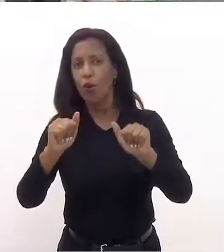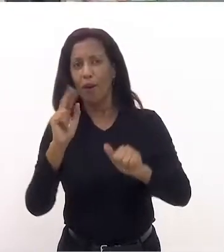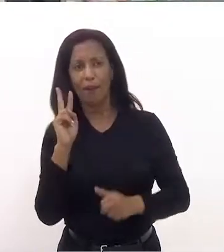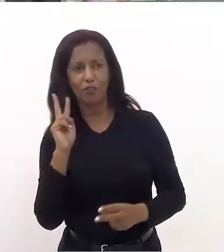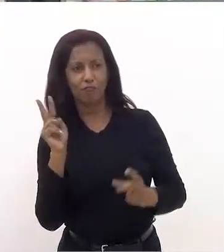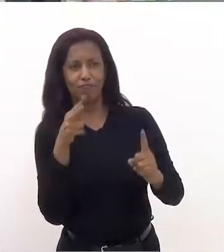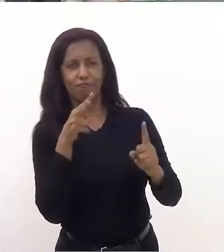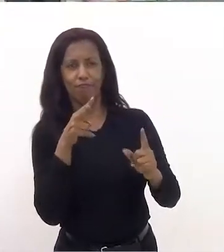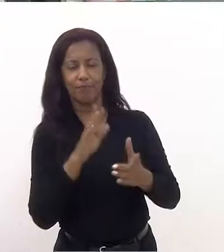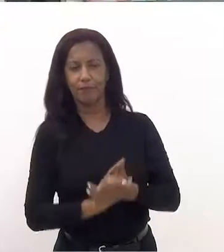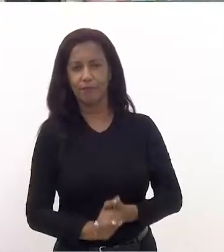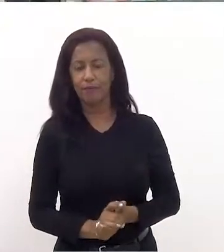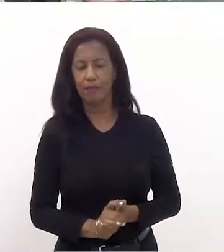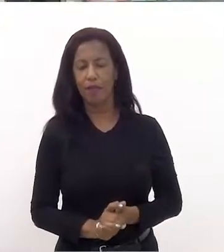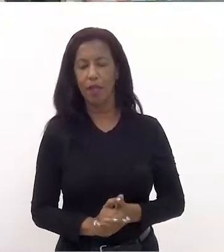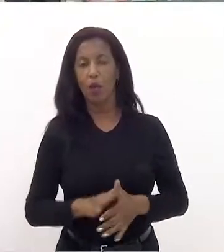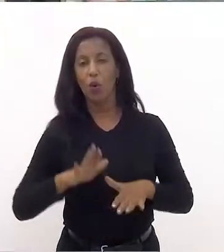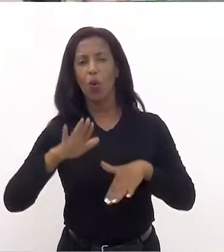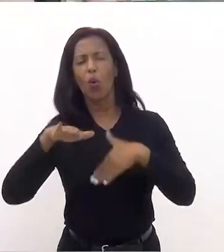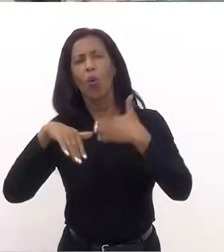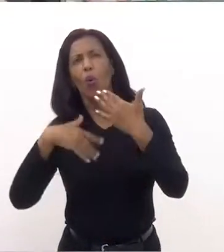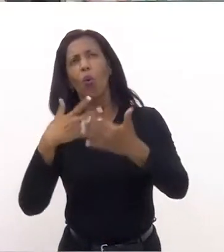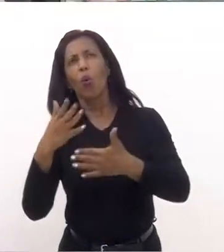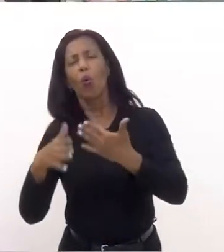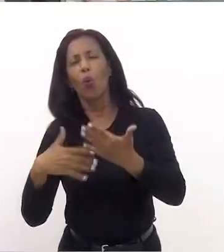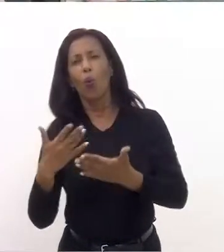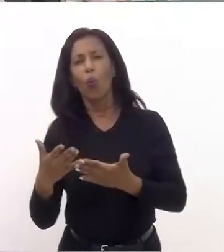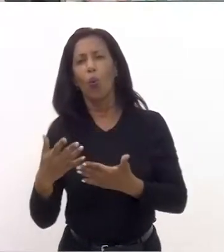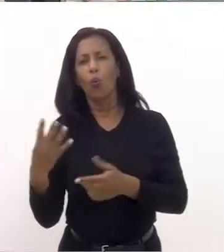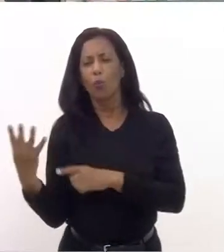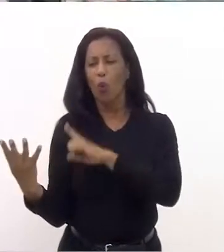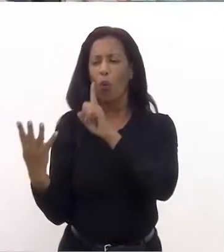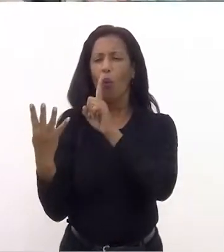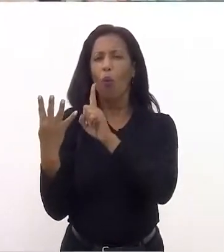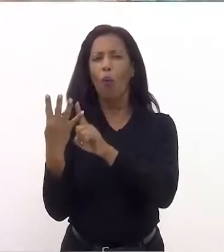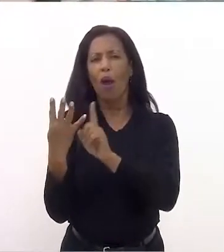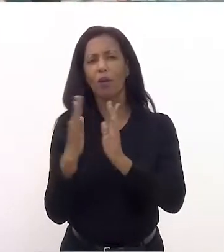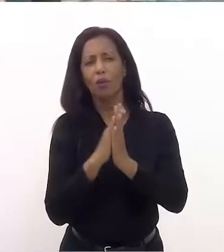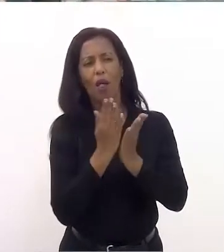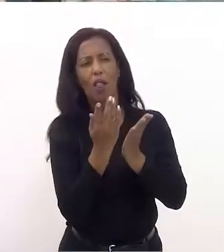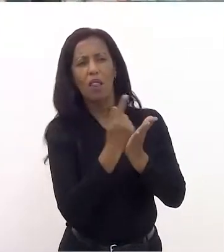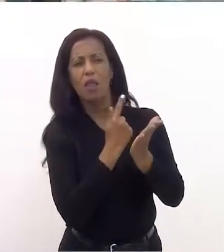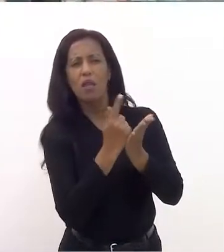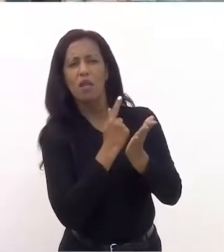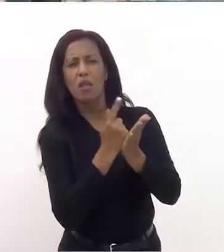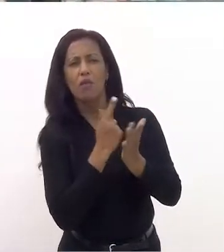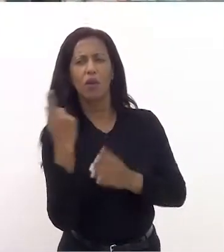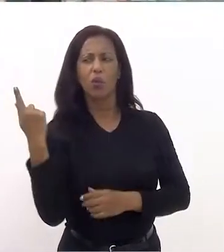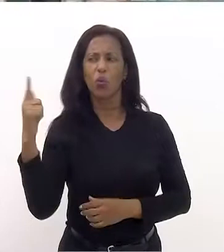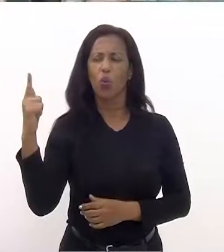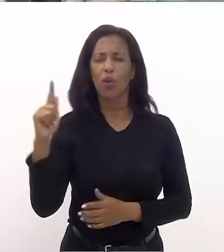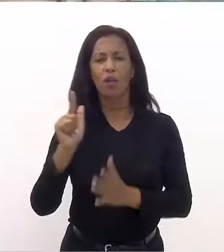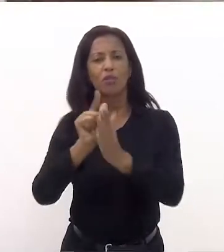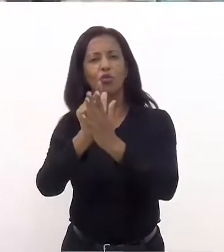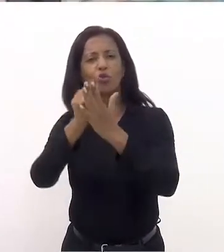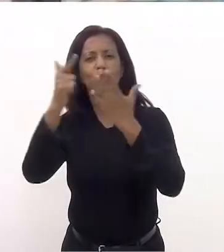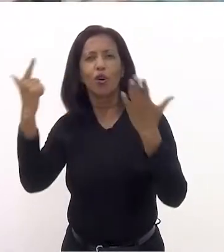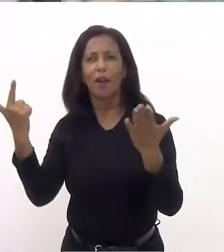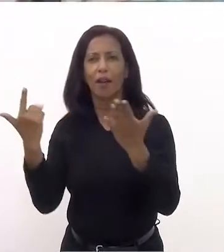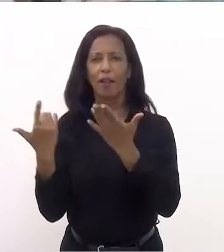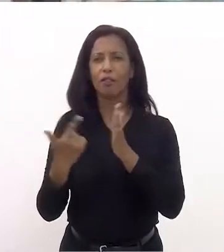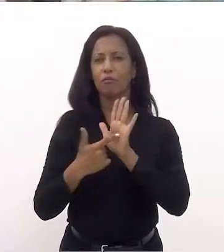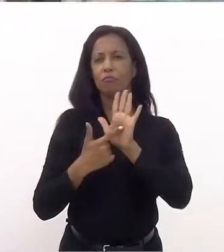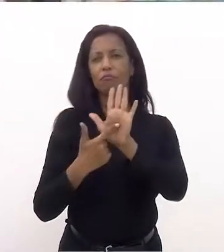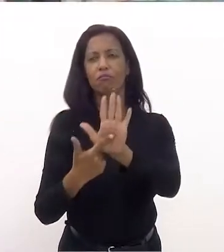Nunca mais ouvi. Quando eu fui publicar o meu 4º livro lá em Goiânia, os jornais